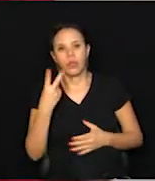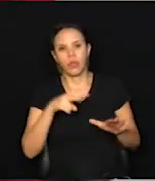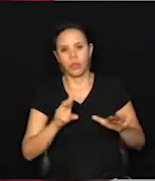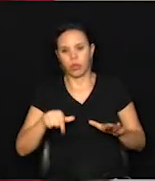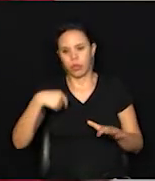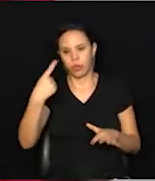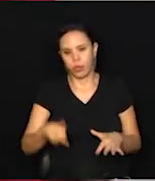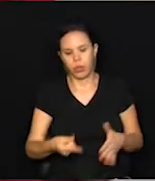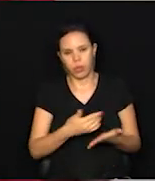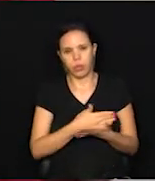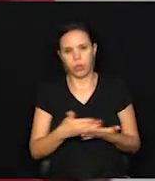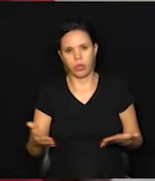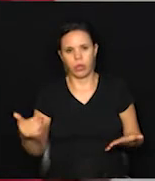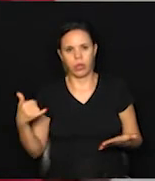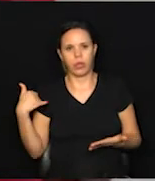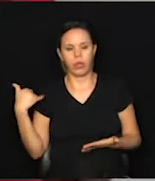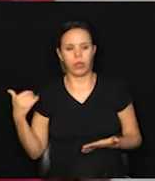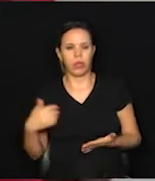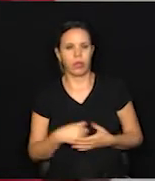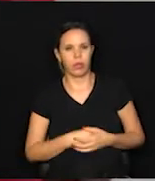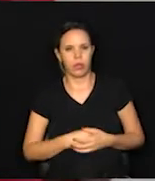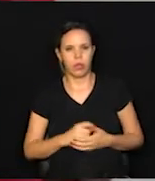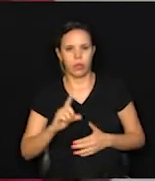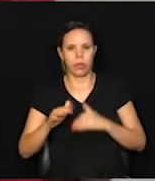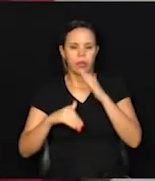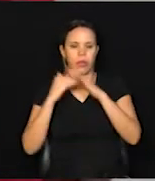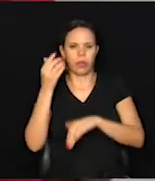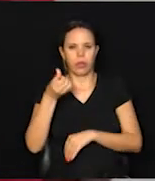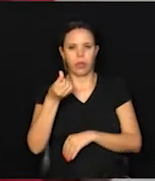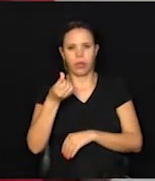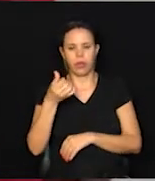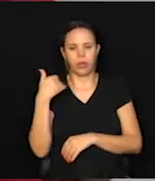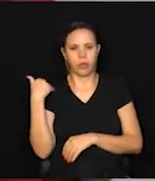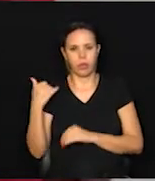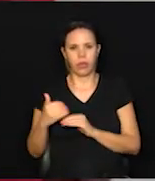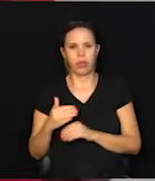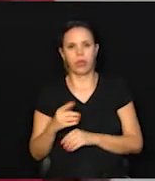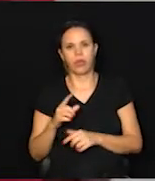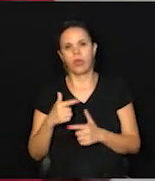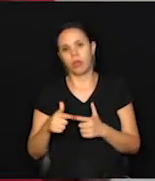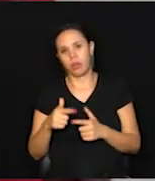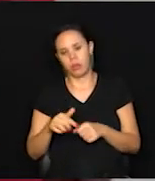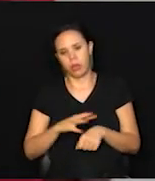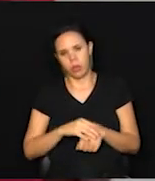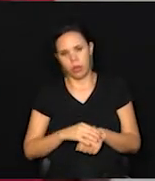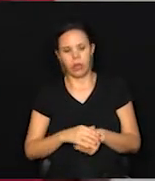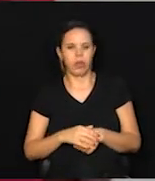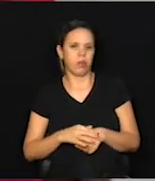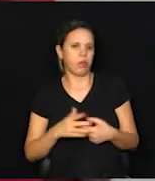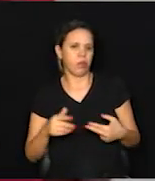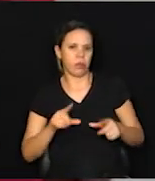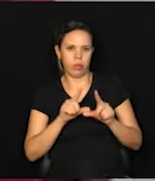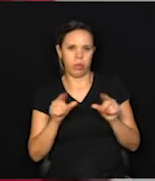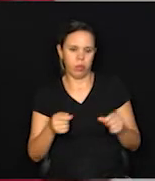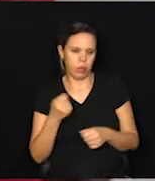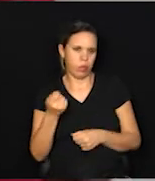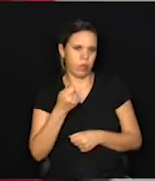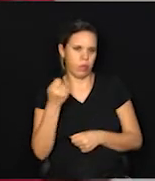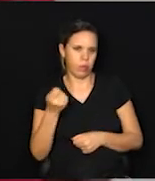depois começa a faixa etária acima de 6 anos, mas com comorbidades, que são doenças pulmonares